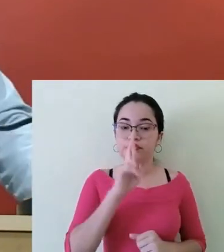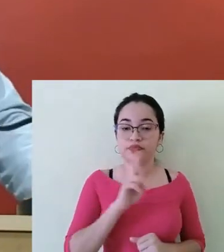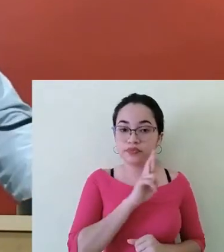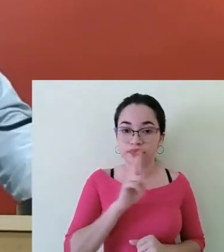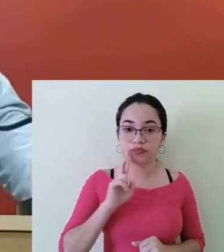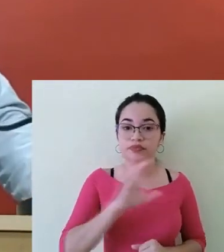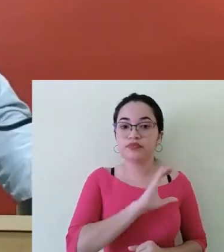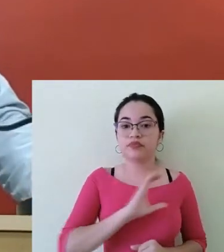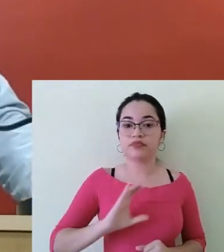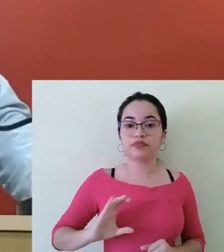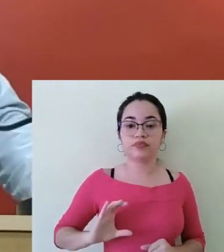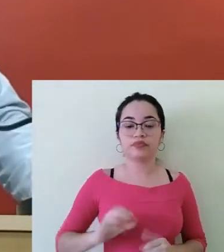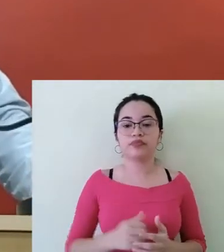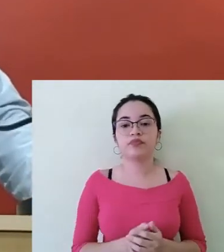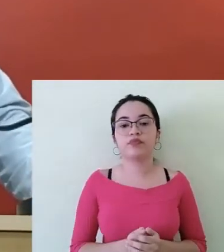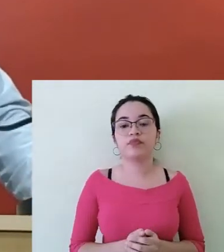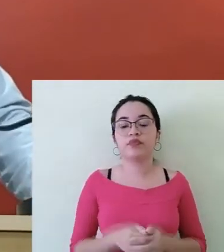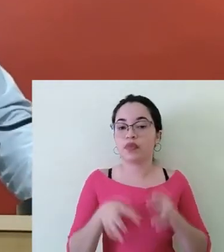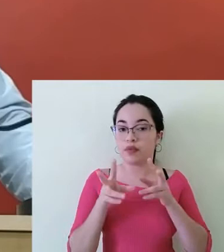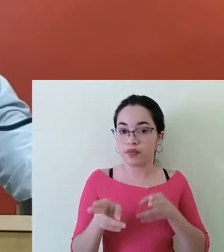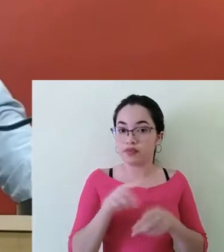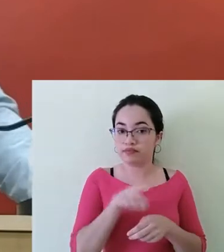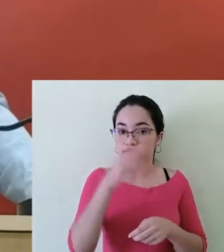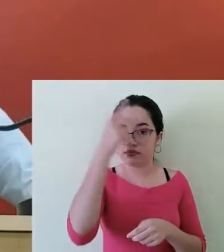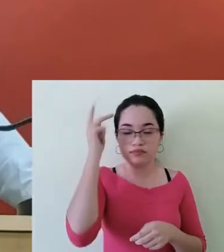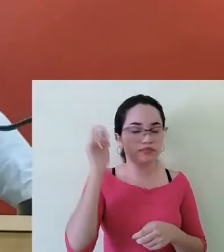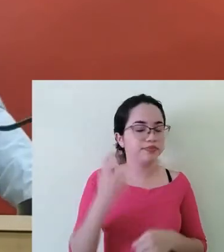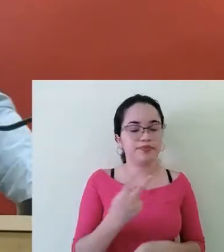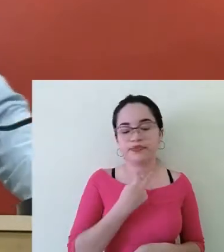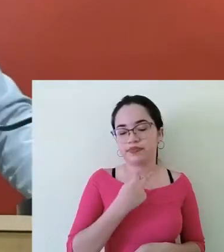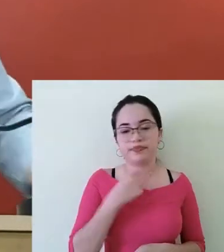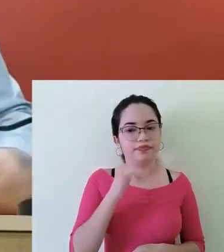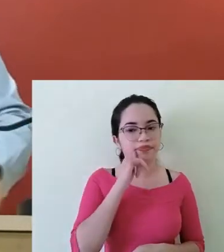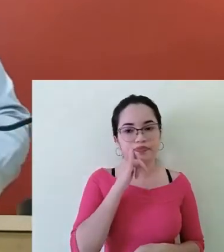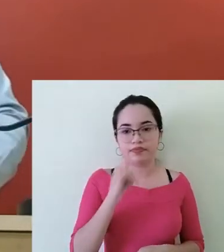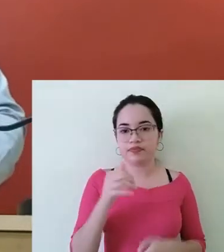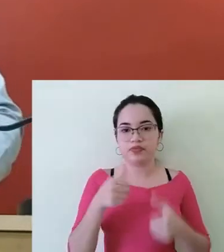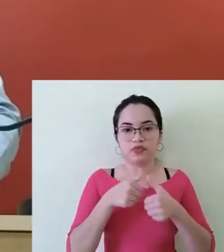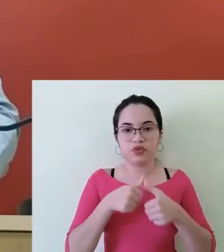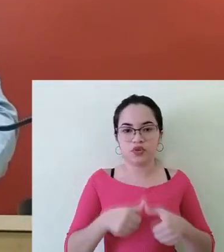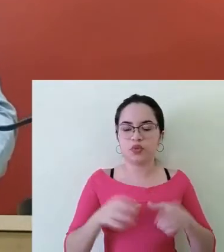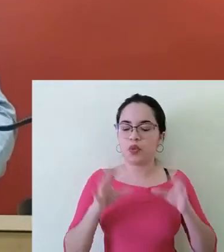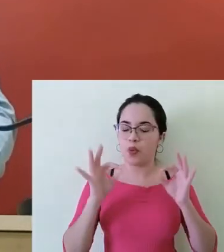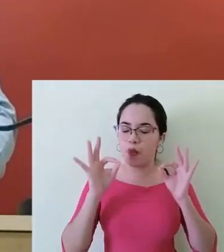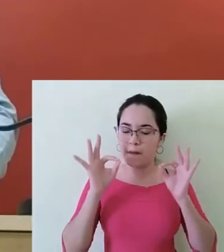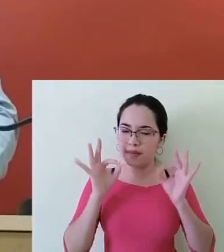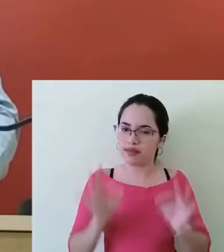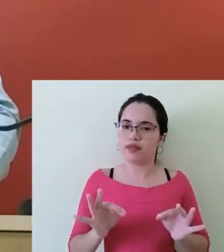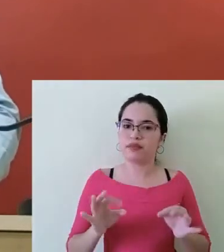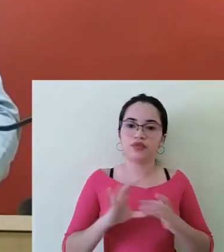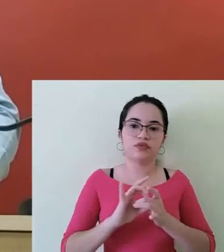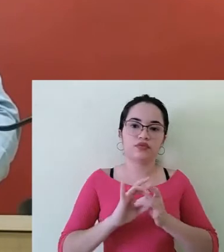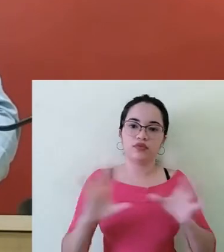no sacrifício de Cristo, mesmo esses não podem dizer que estão inteiramente